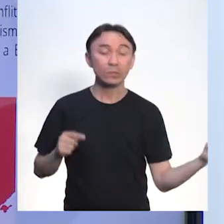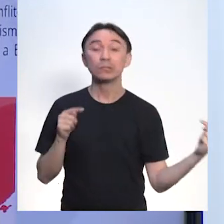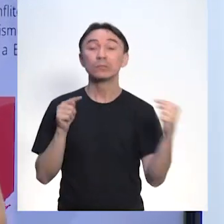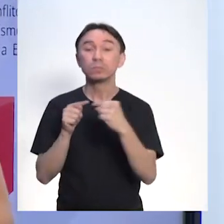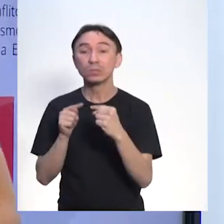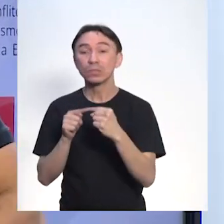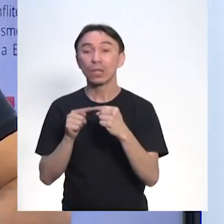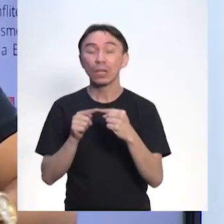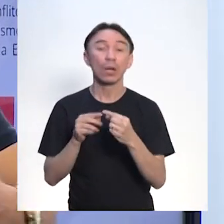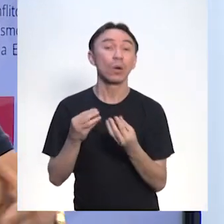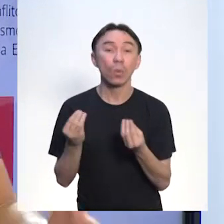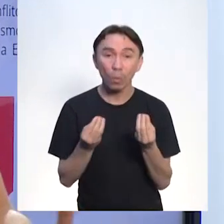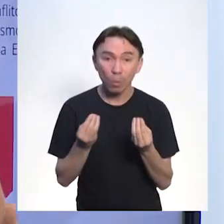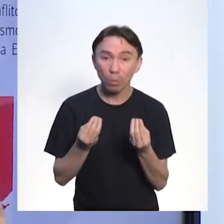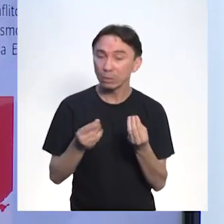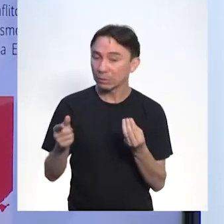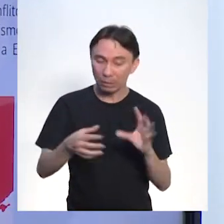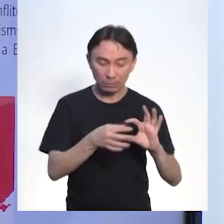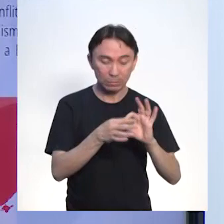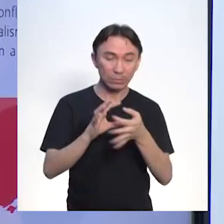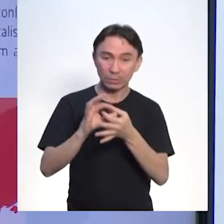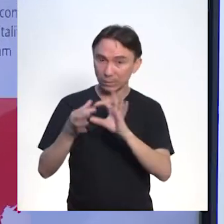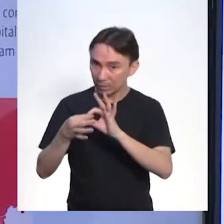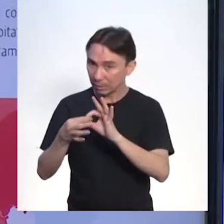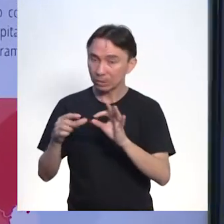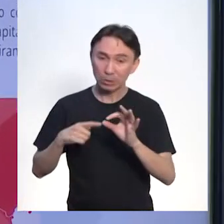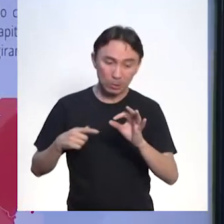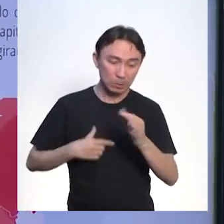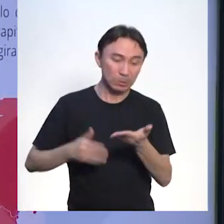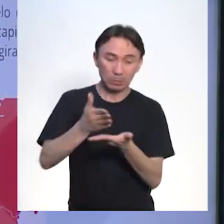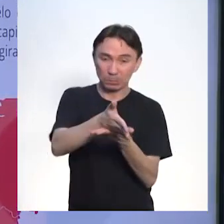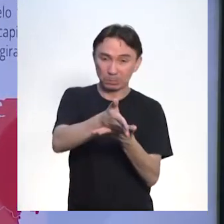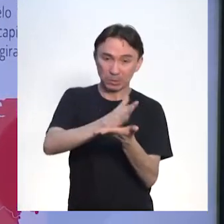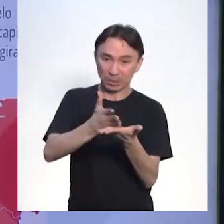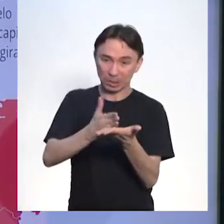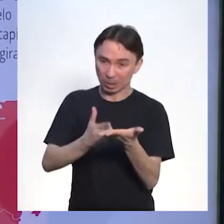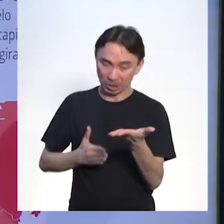desse contexto da polarização ideológica